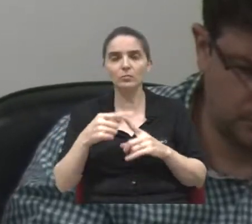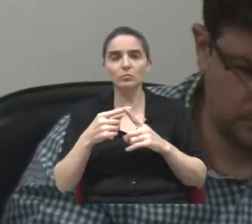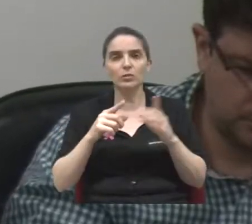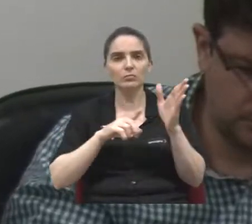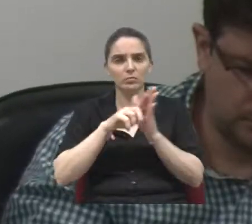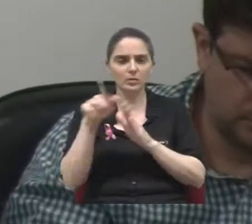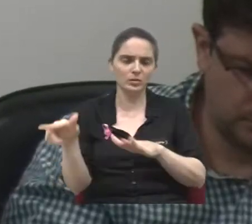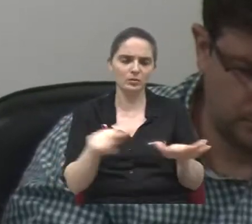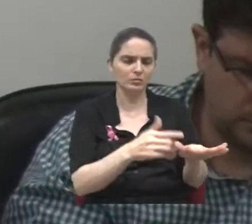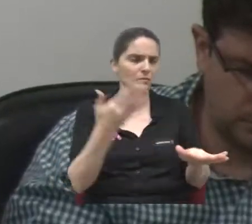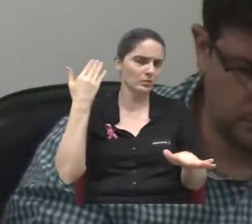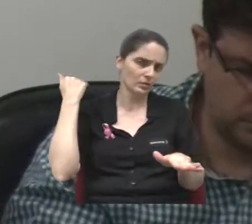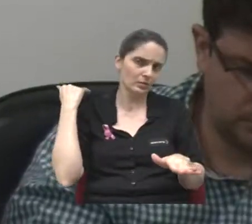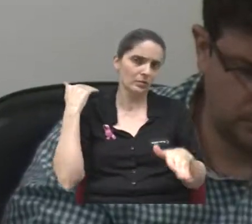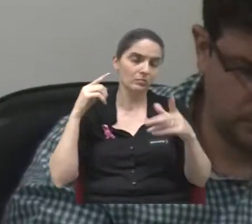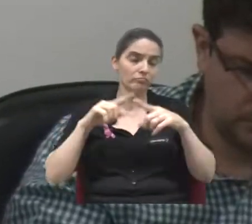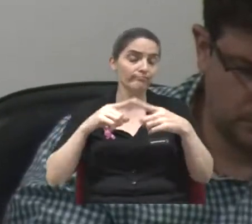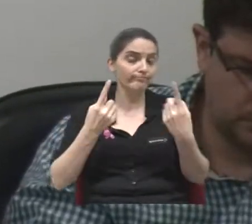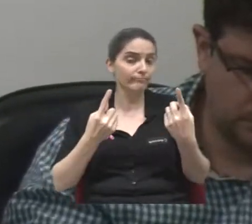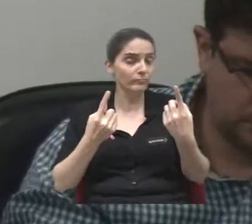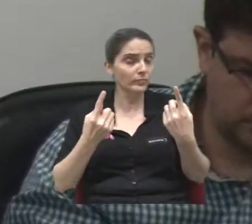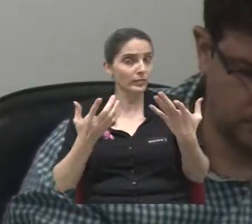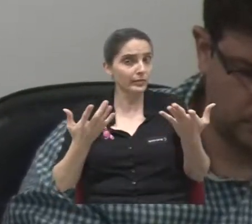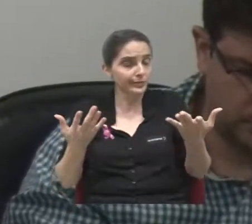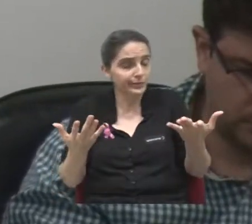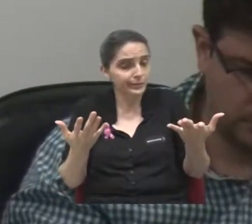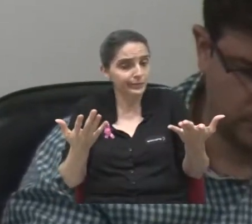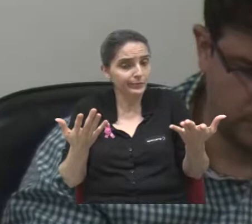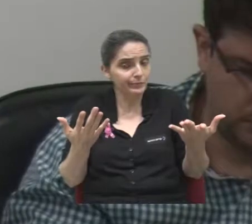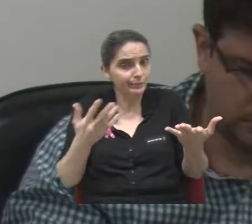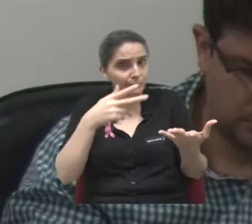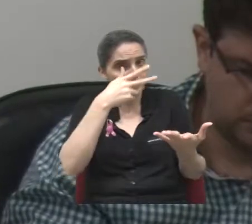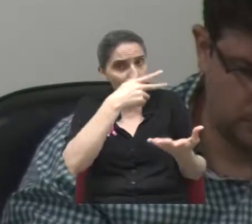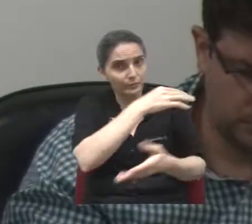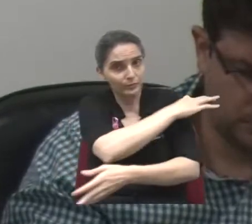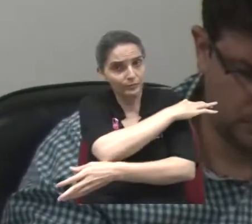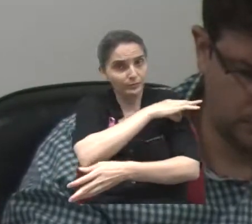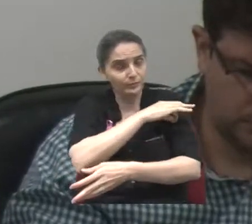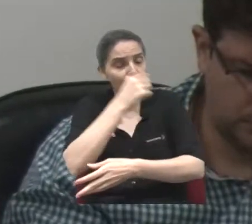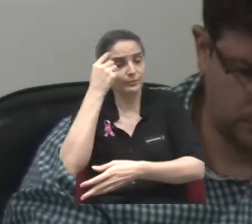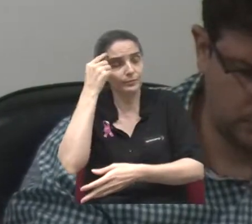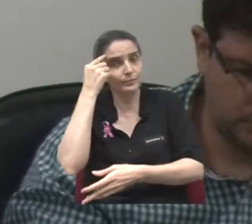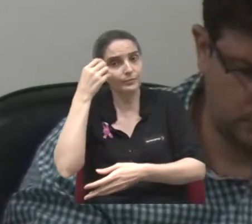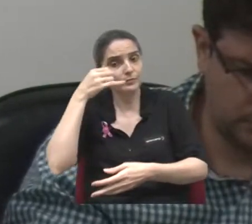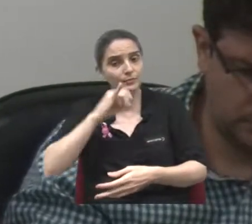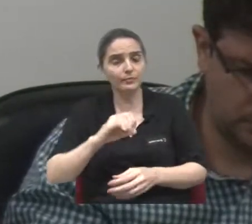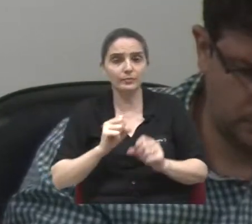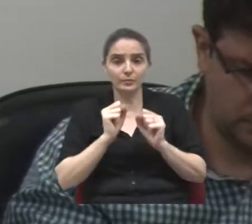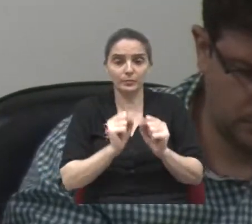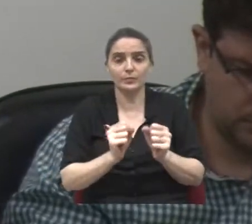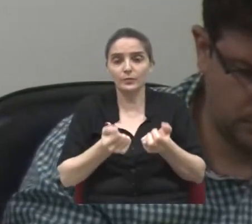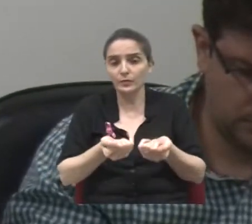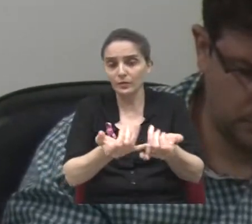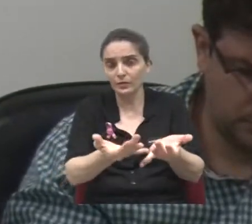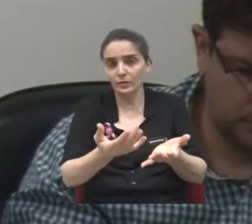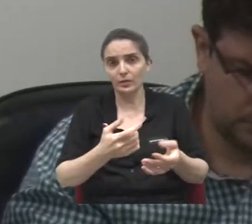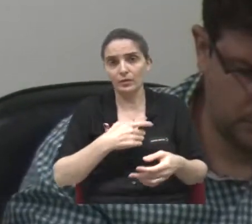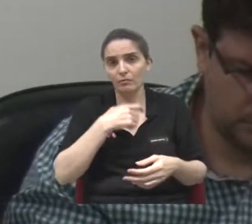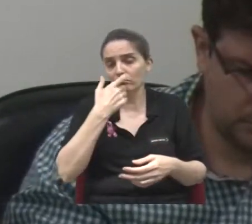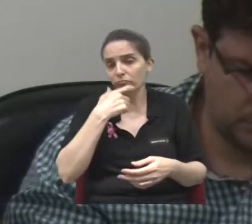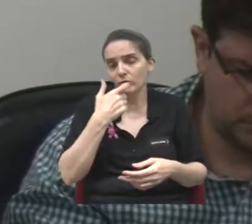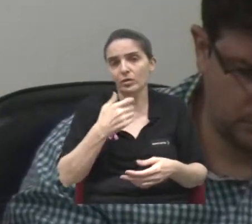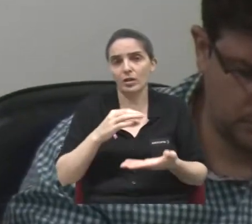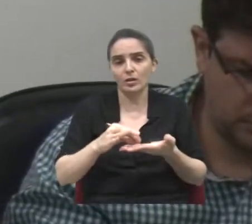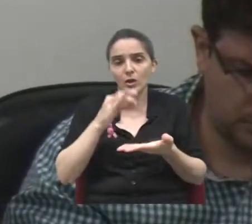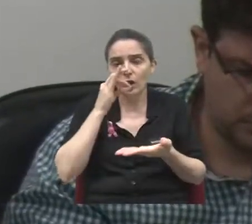a indagação ao prefeito para rever essa situação, se os velórios que tem lá, se não pode colocar pelo menos bolacha, café, para aquelas